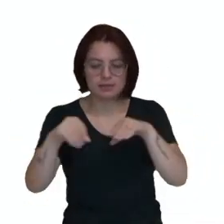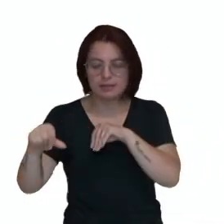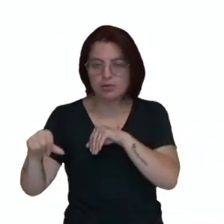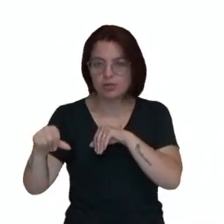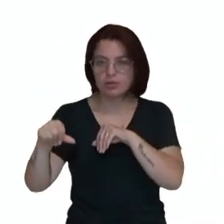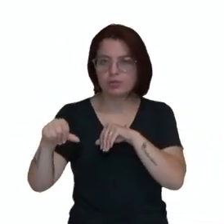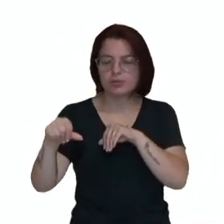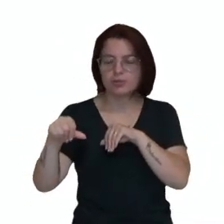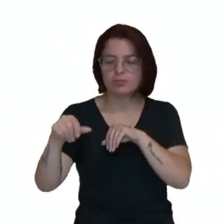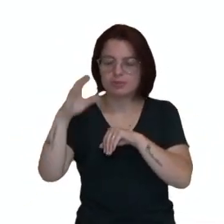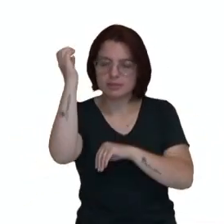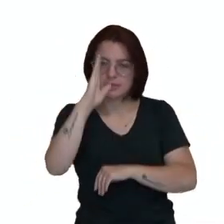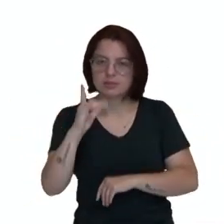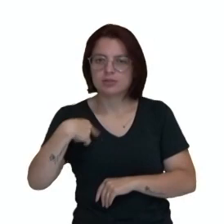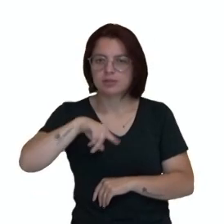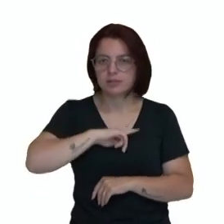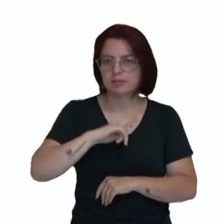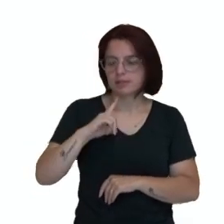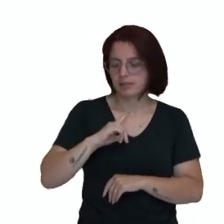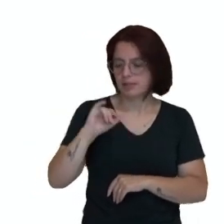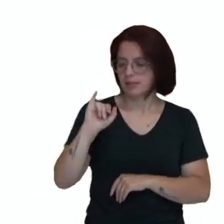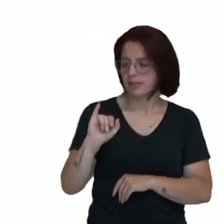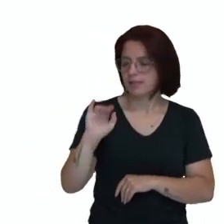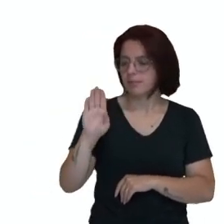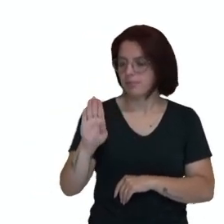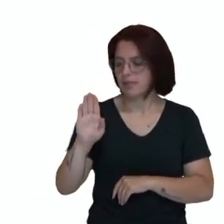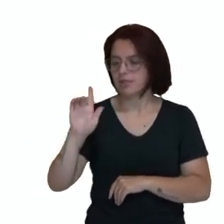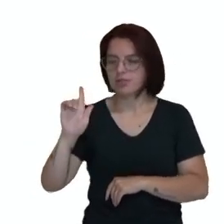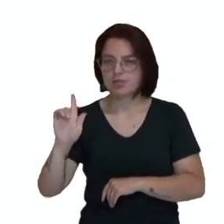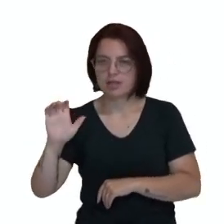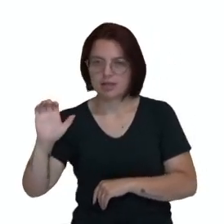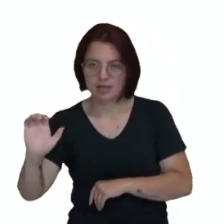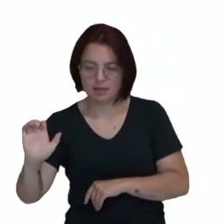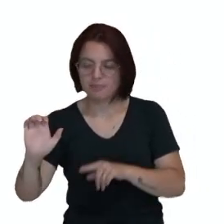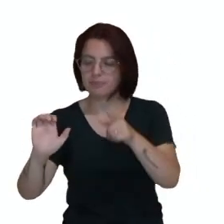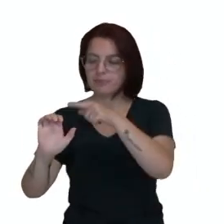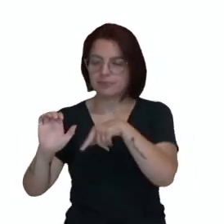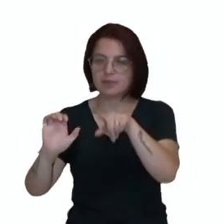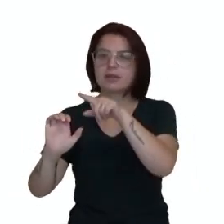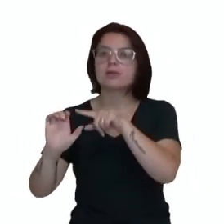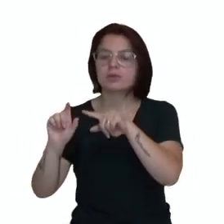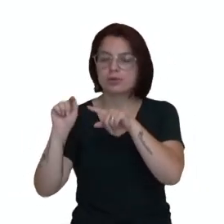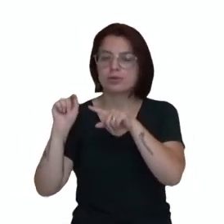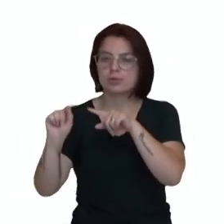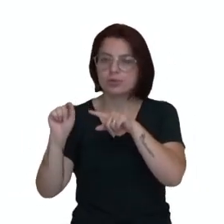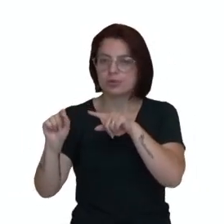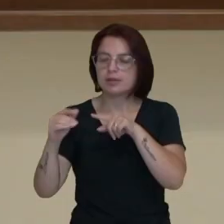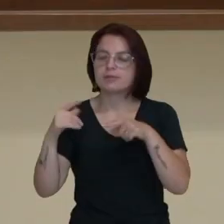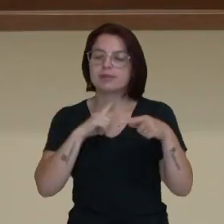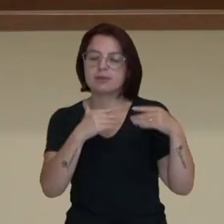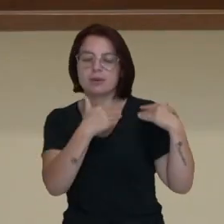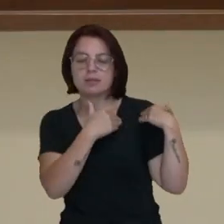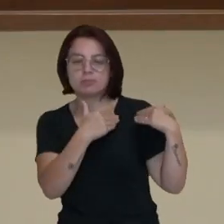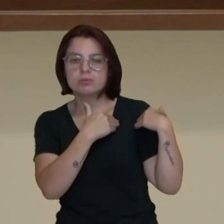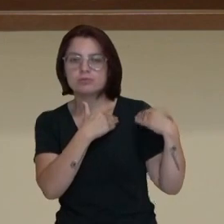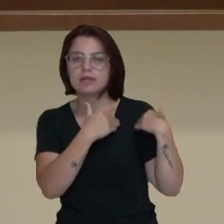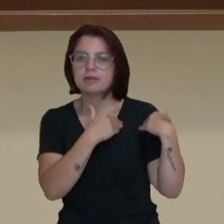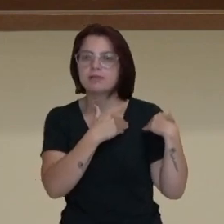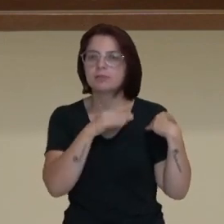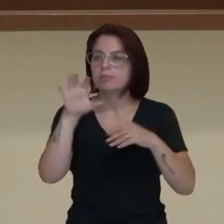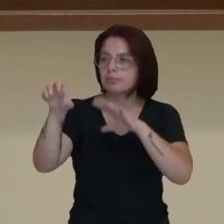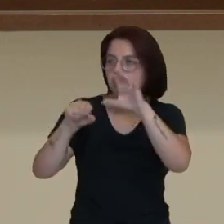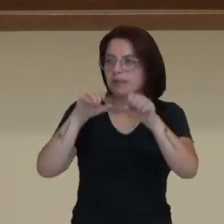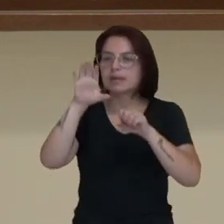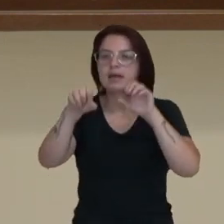nós temos o IBGE, o Instituto Brasileiro de Geografia e Estatística, que é responsável pela coleta